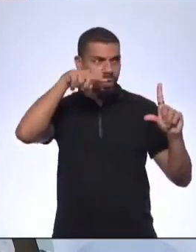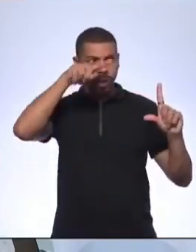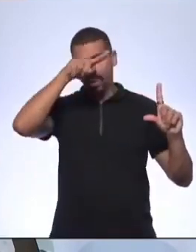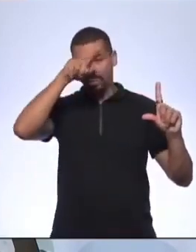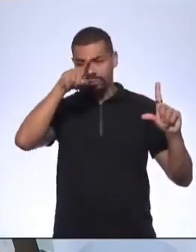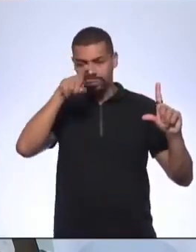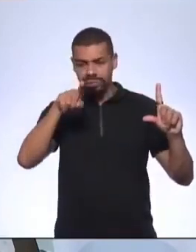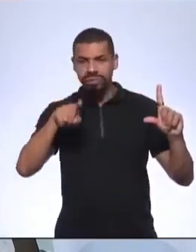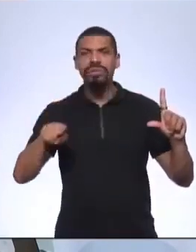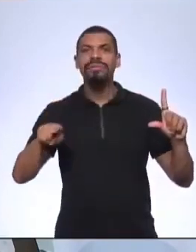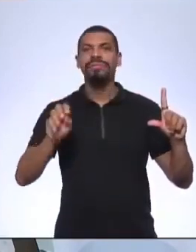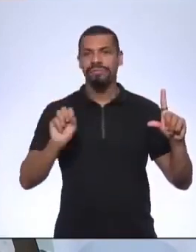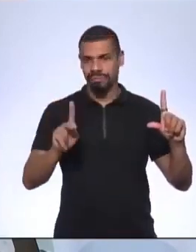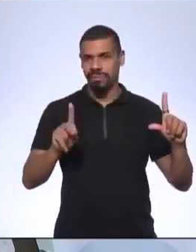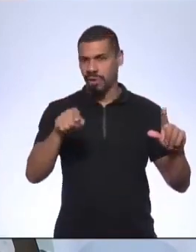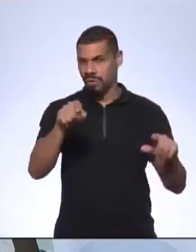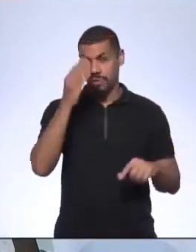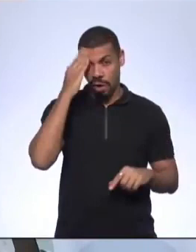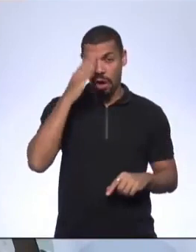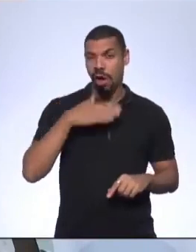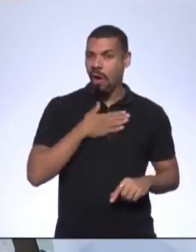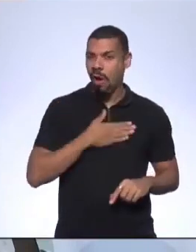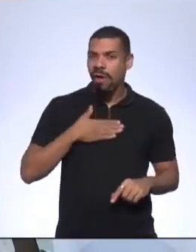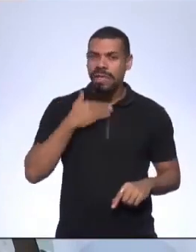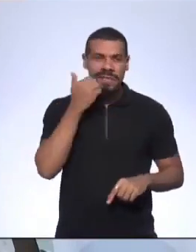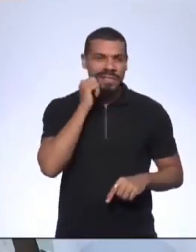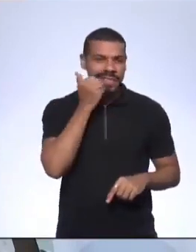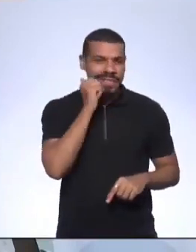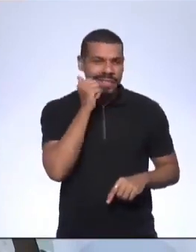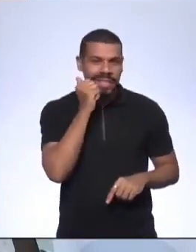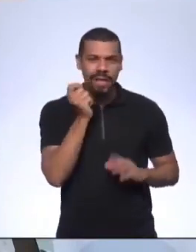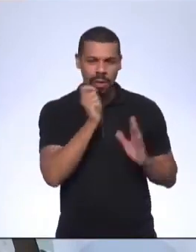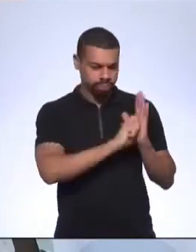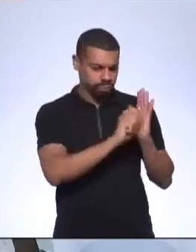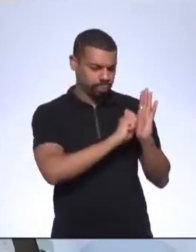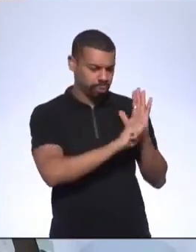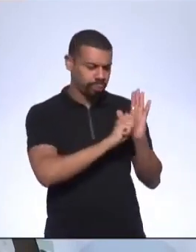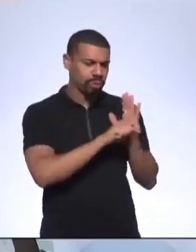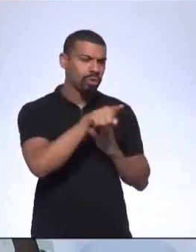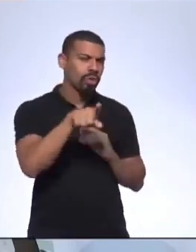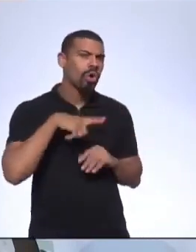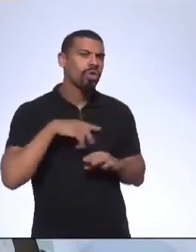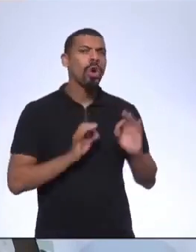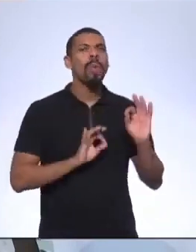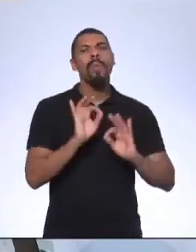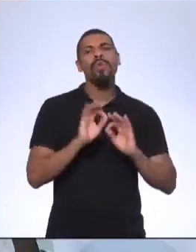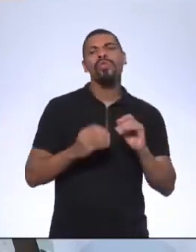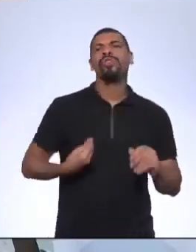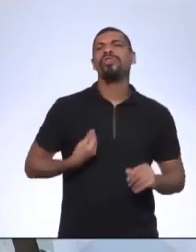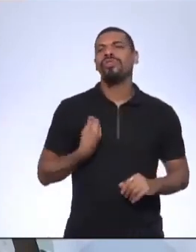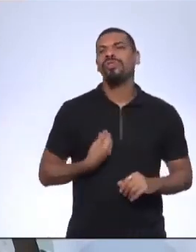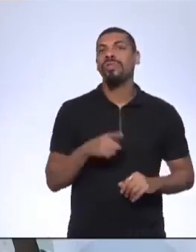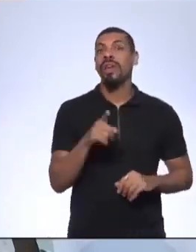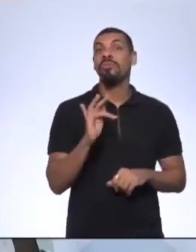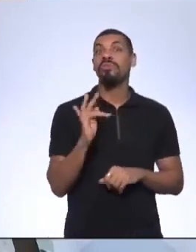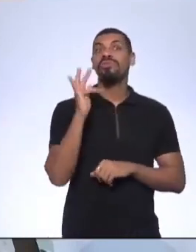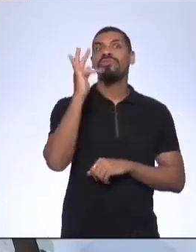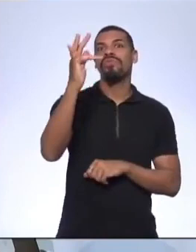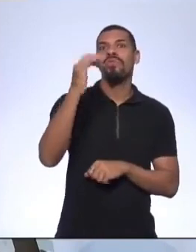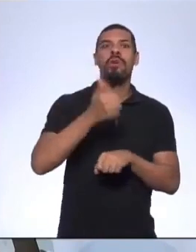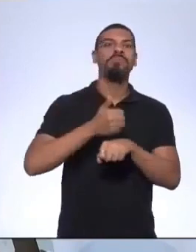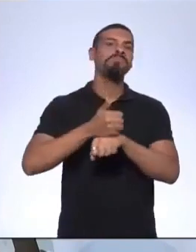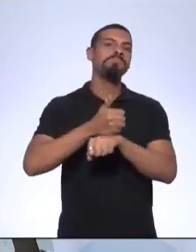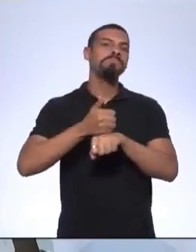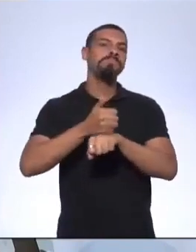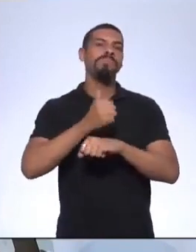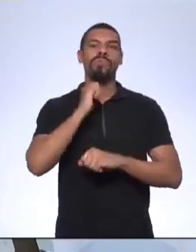Para quem gosta de ciência vai acabar aprendendo isso. Coloca isso no seu projeto de vida. Quem sabe, ó, você é um cientista, você é